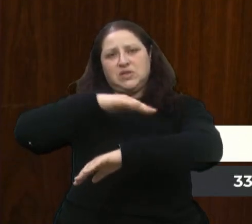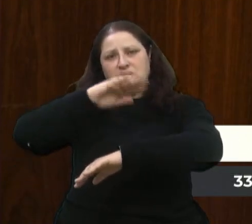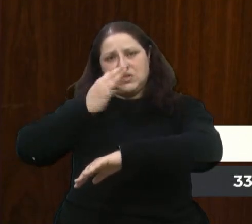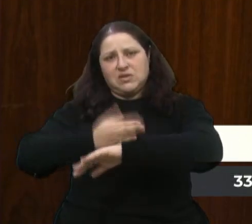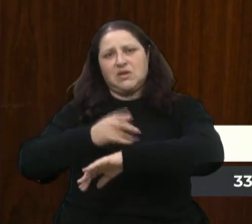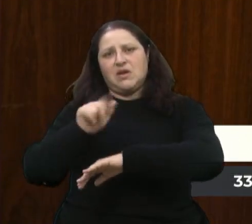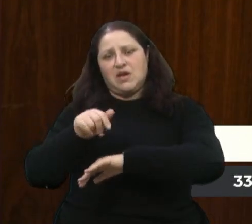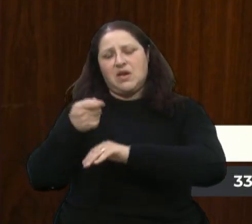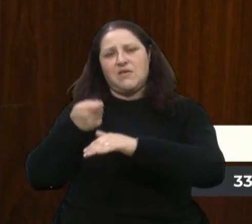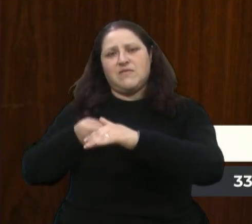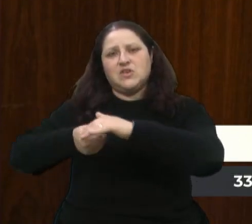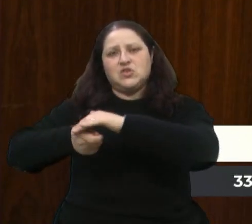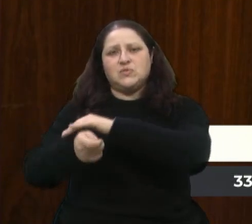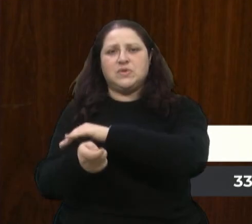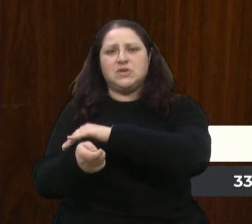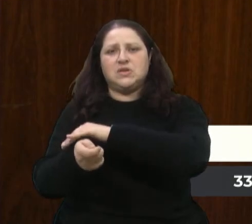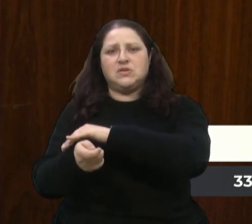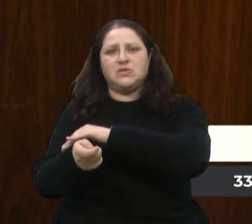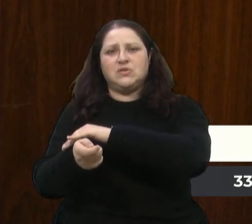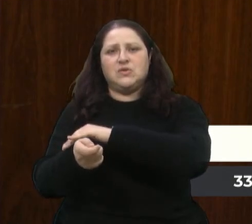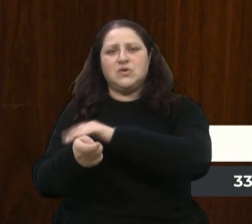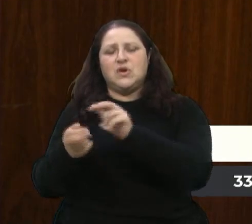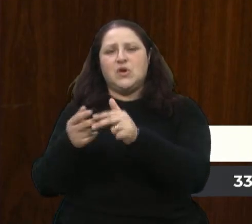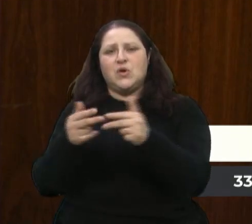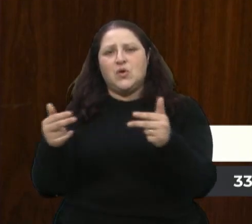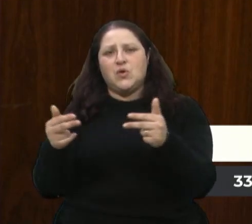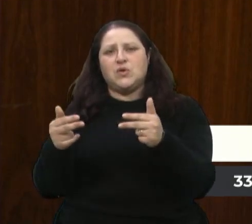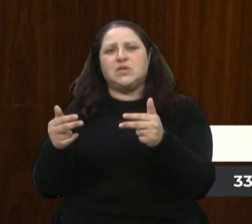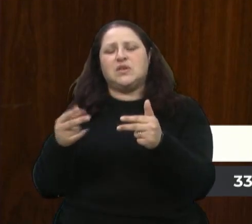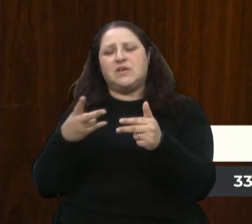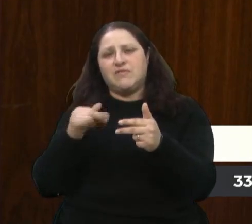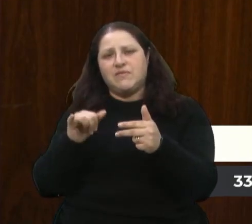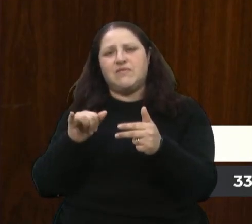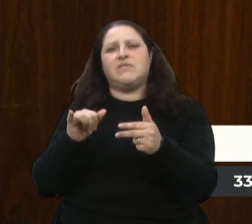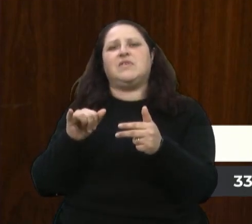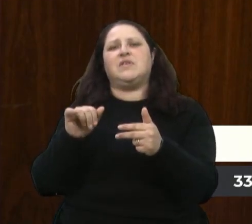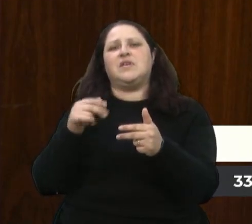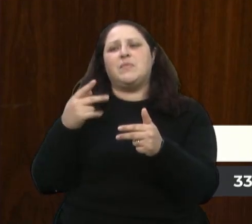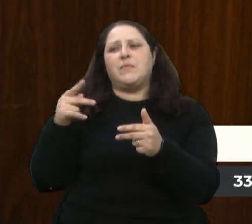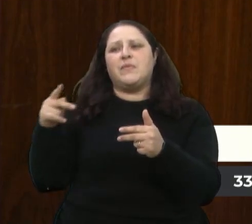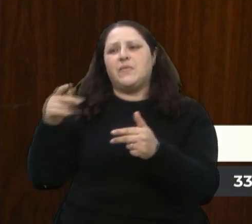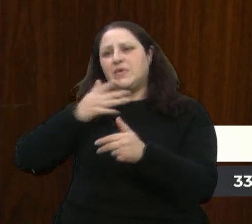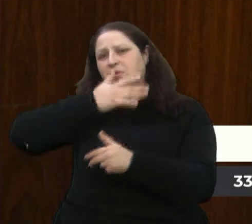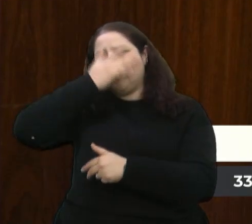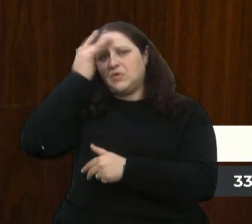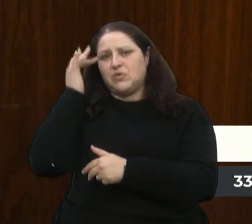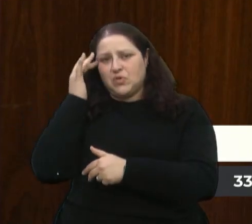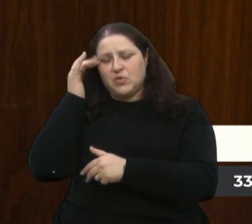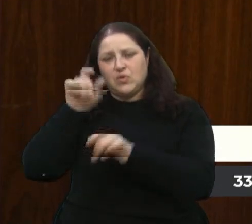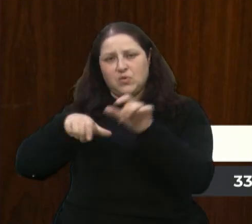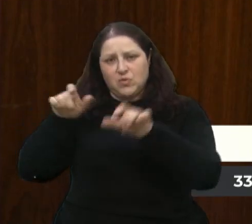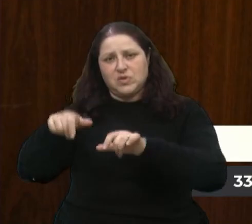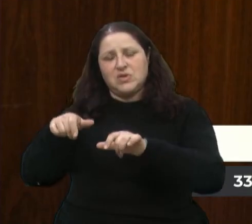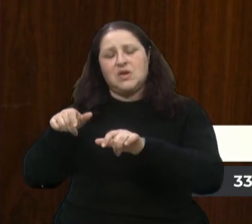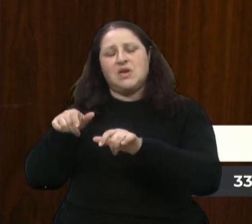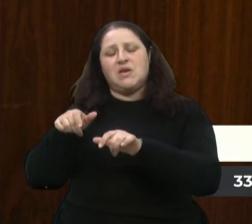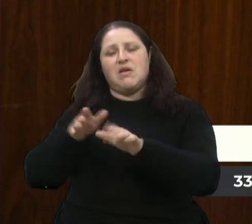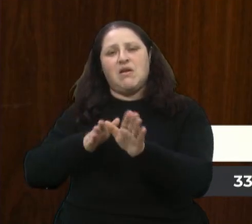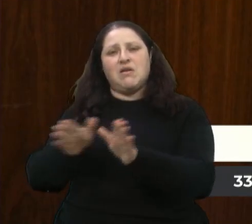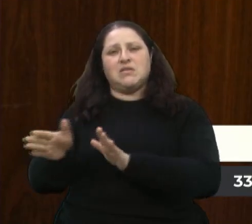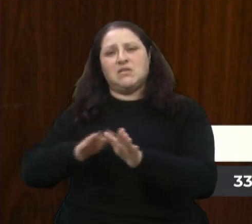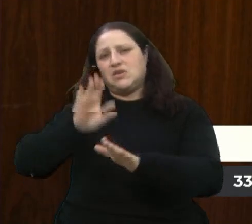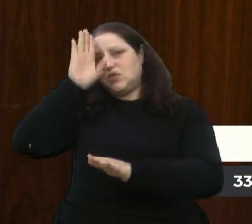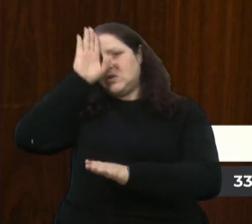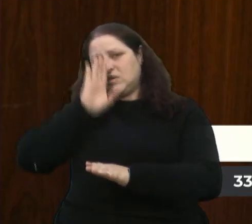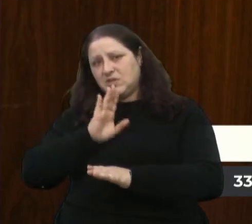é um investimento em algo que será para as pessoas e que será de acesso gratuito